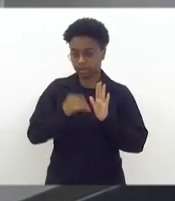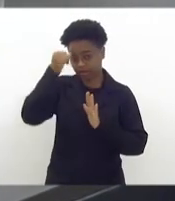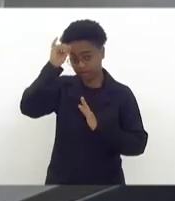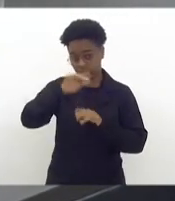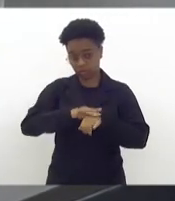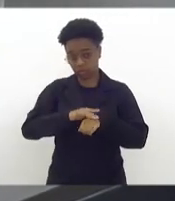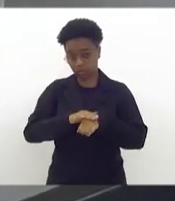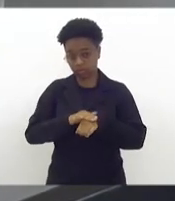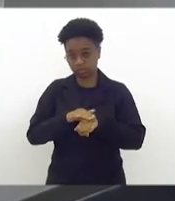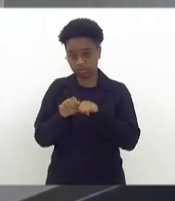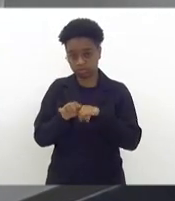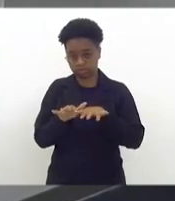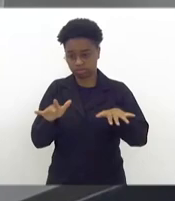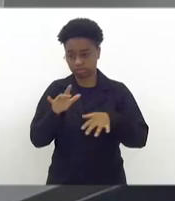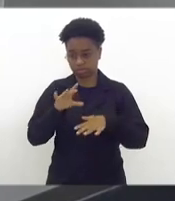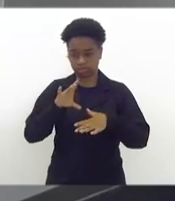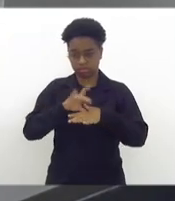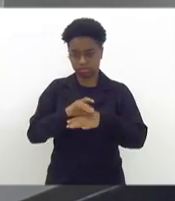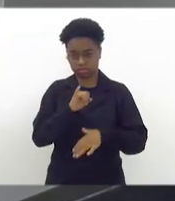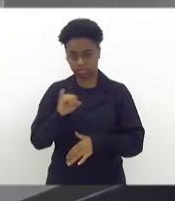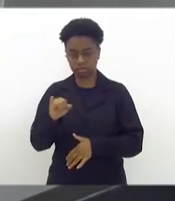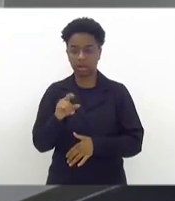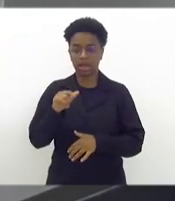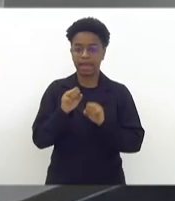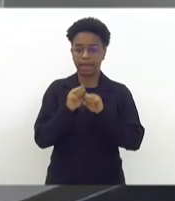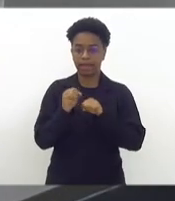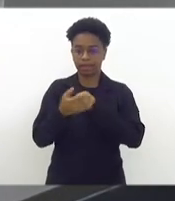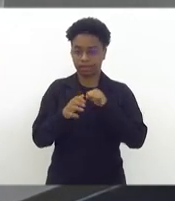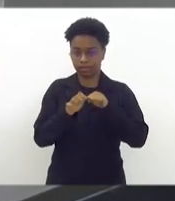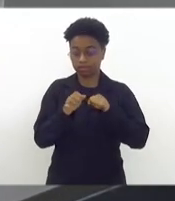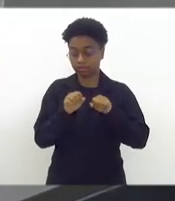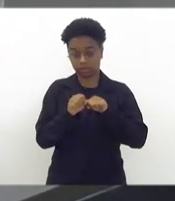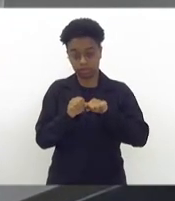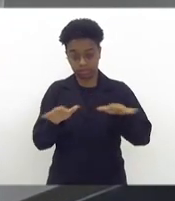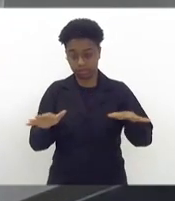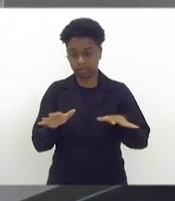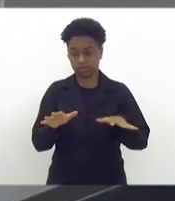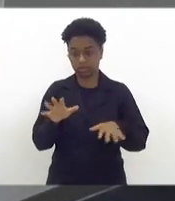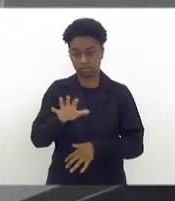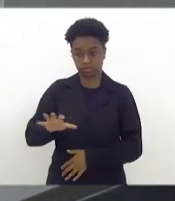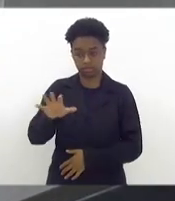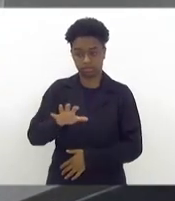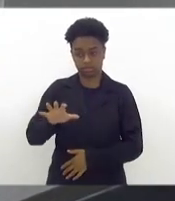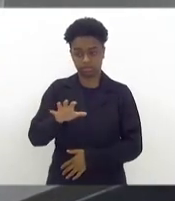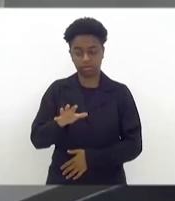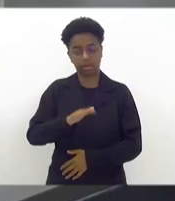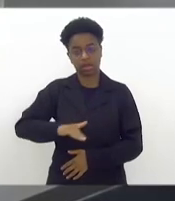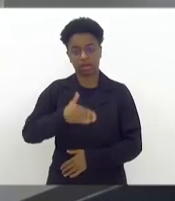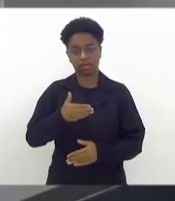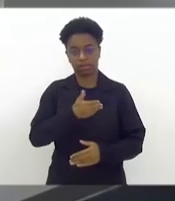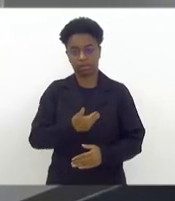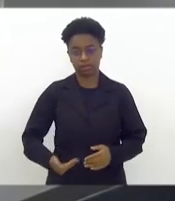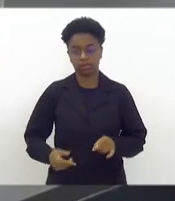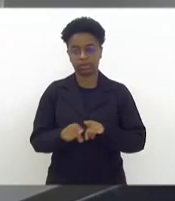doenças infectocontagiosas caracterizadas como epidemias ou pandemias entre os profissionais de segurança pública e da administração